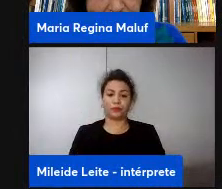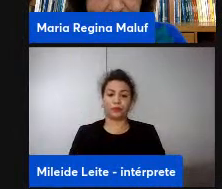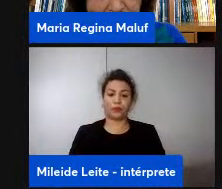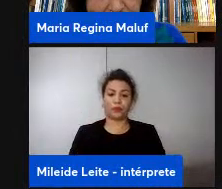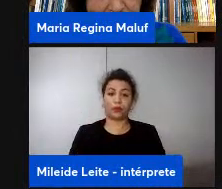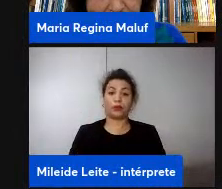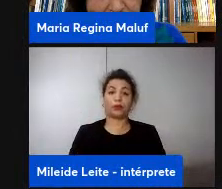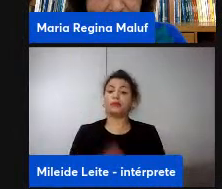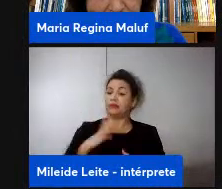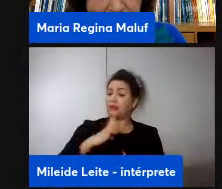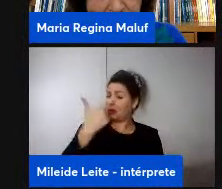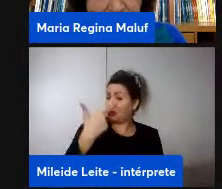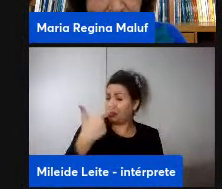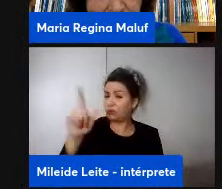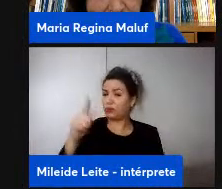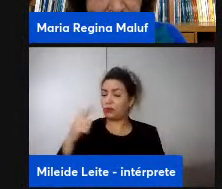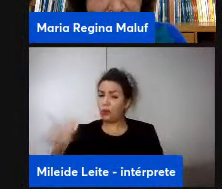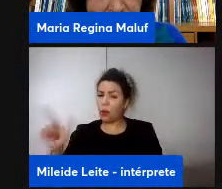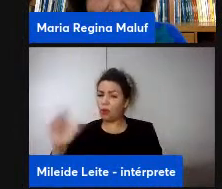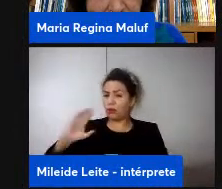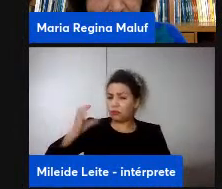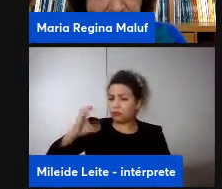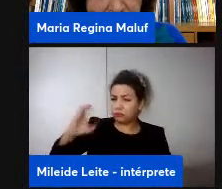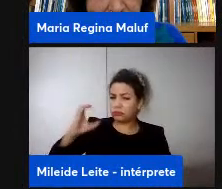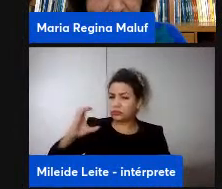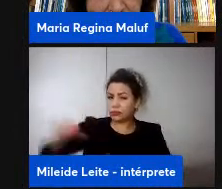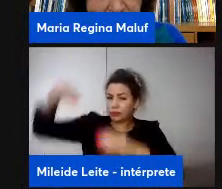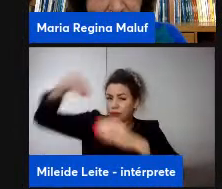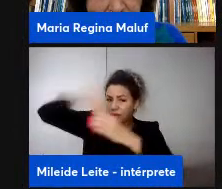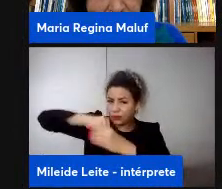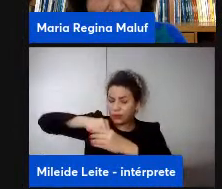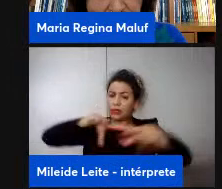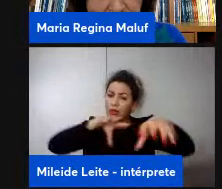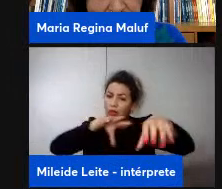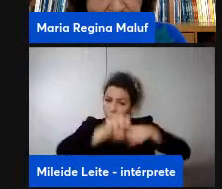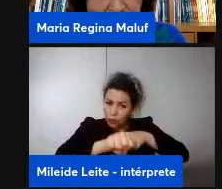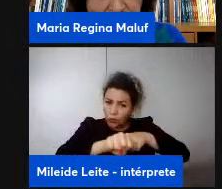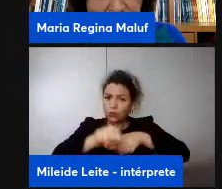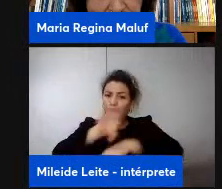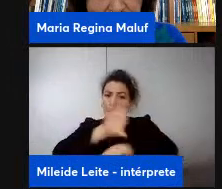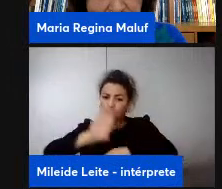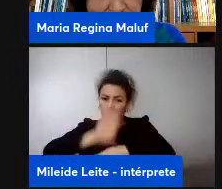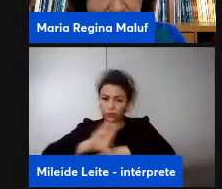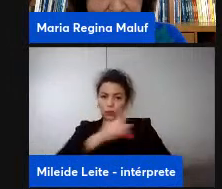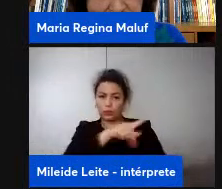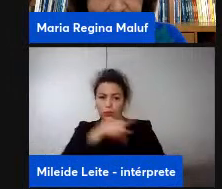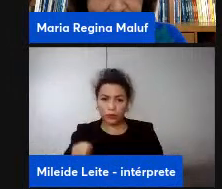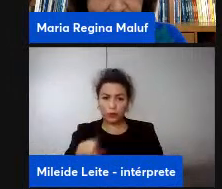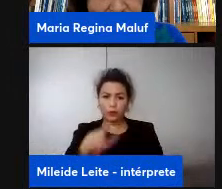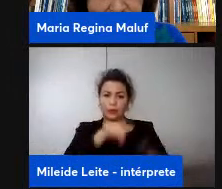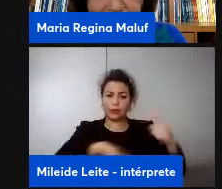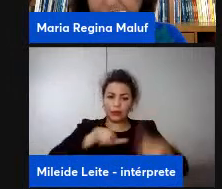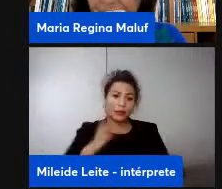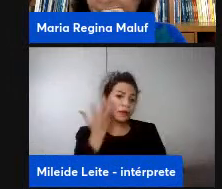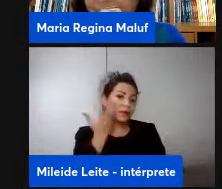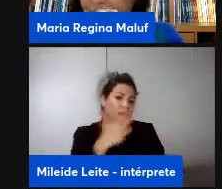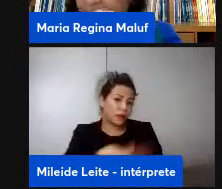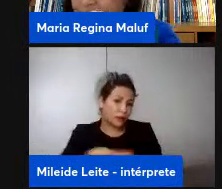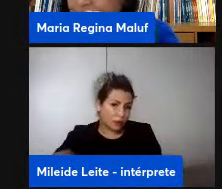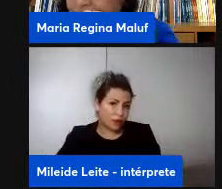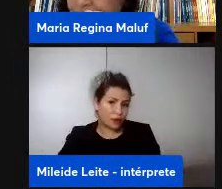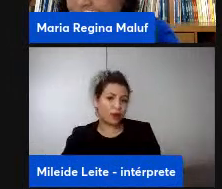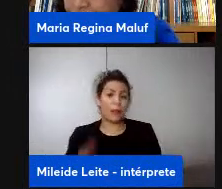E tem outras, né, outras ciências que dentro da formação do professor que trabalha com as crianças entram,